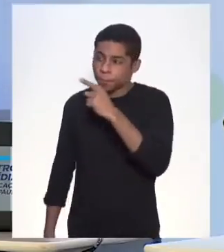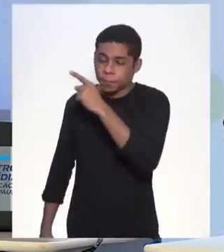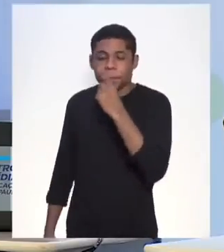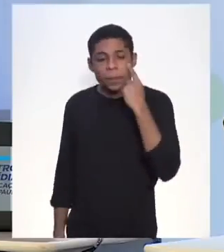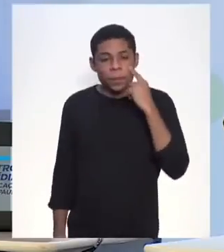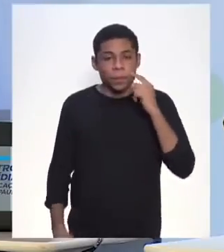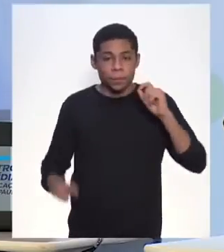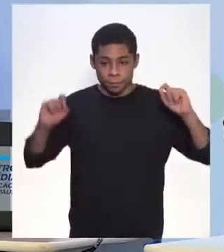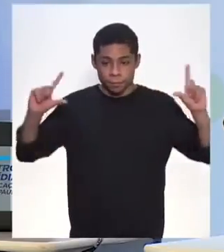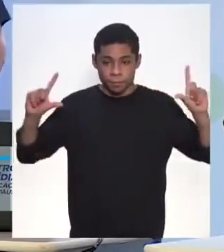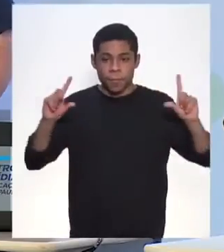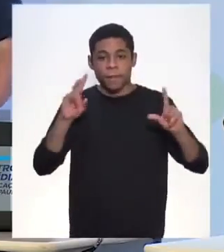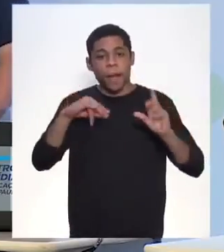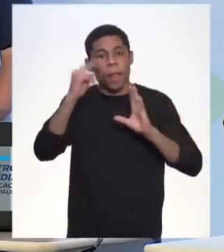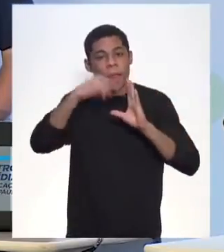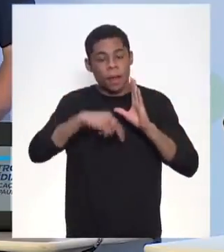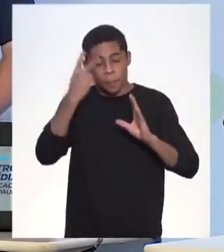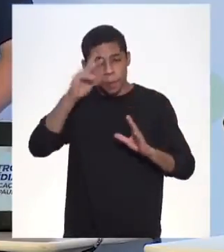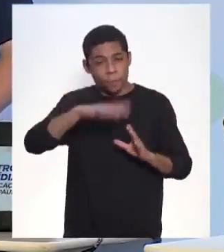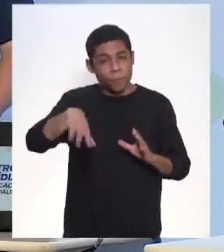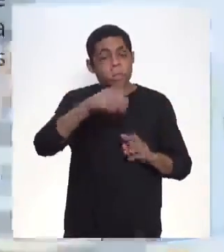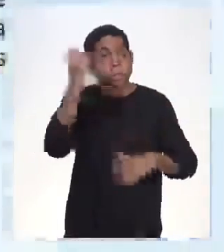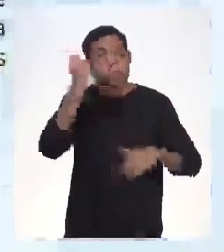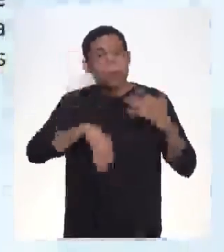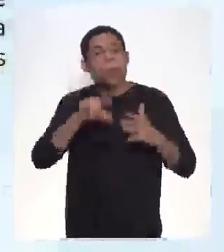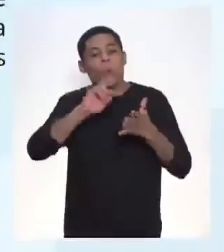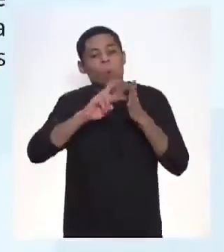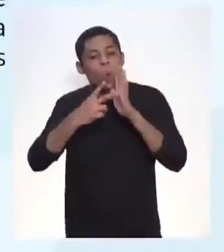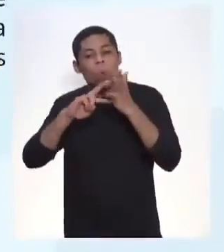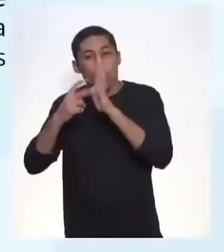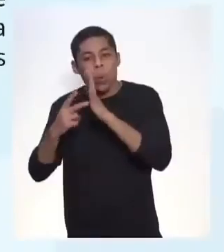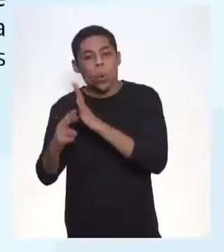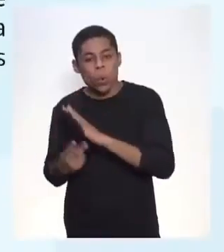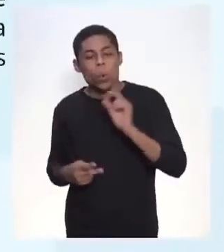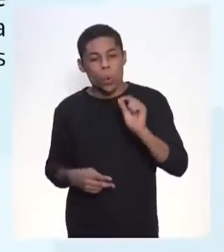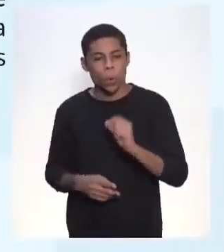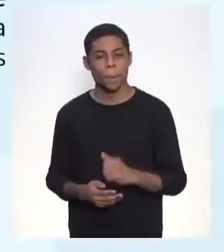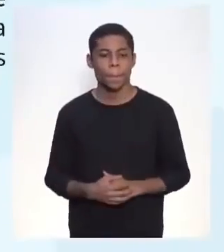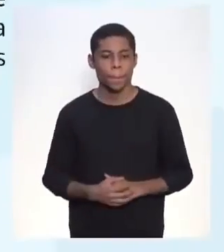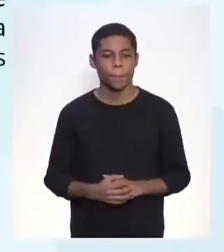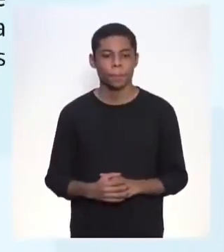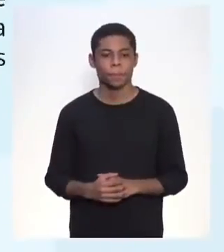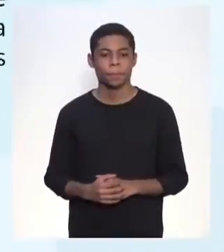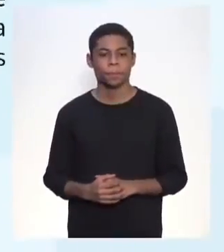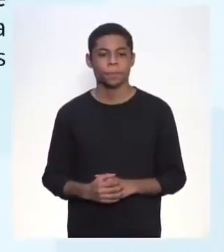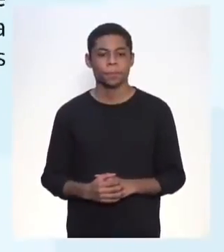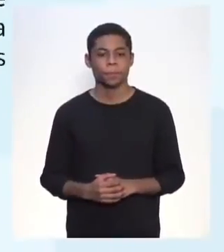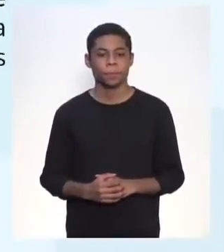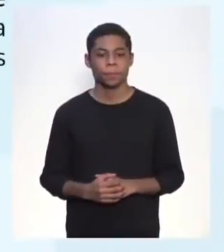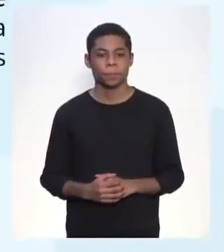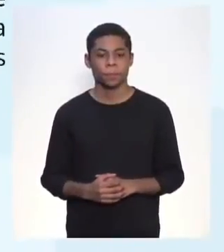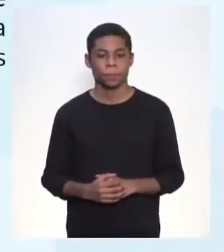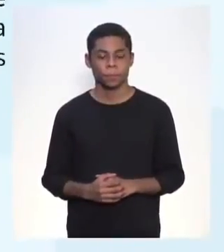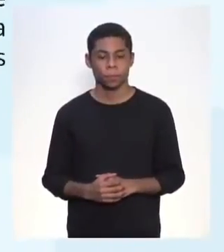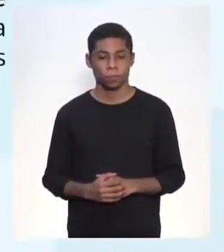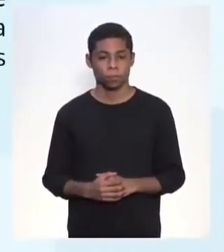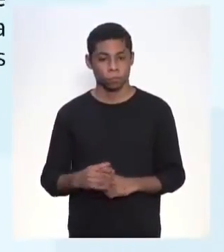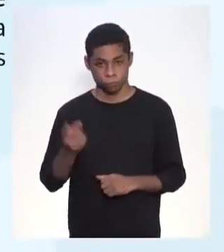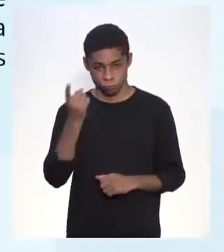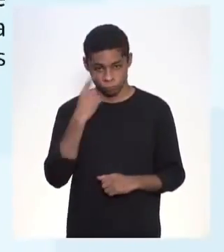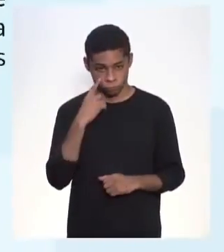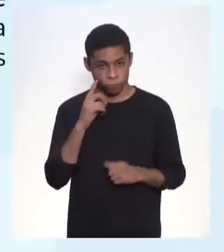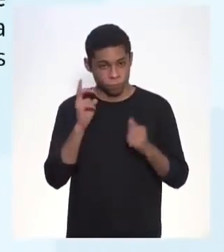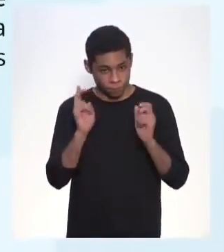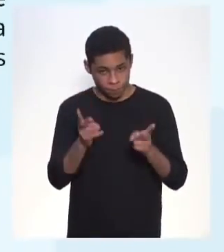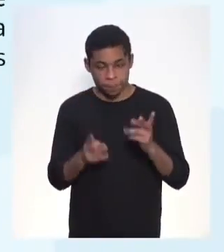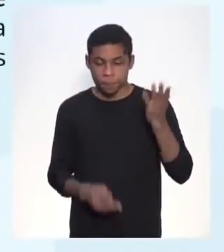tela e aí eu vou lendo aqui para vocês e explicando o que significa cada uma das coisas. Okay? Então, ó, the modern short